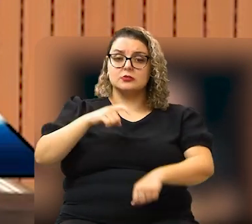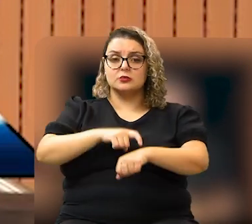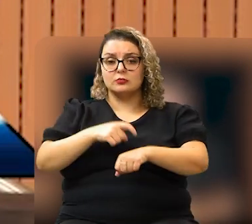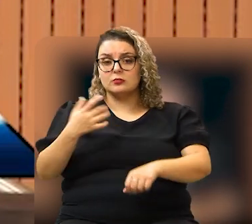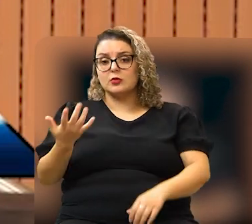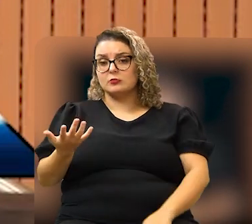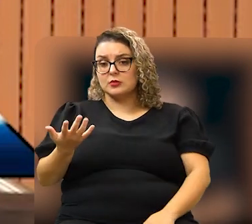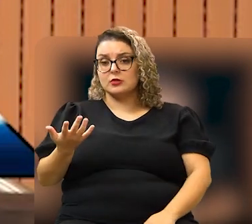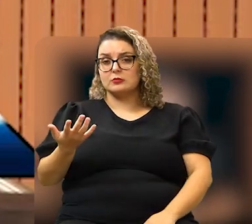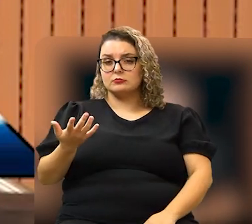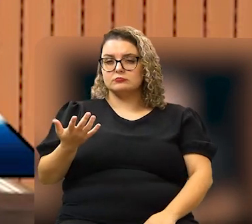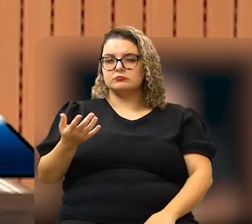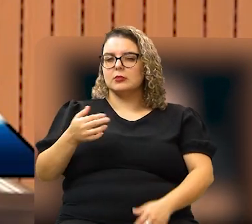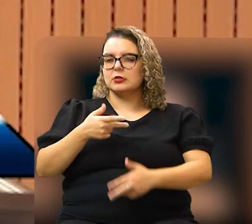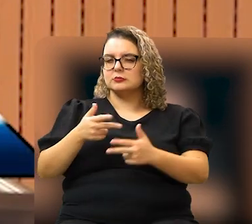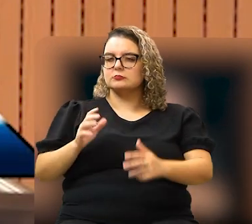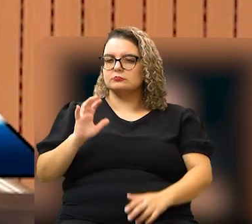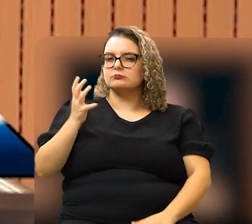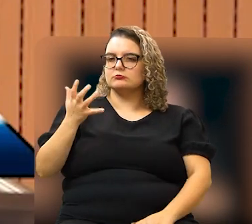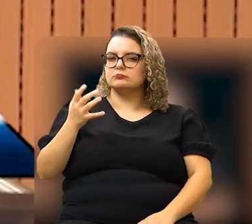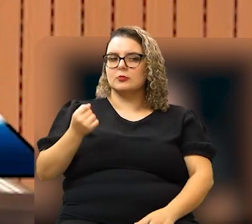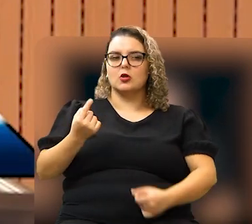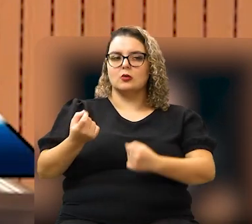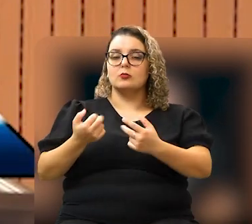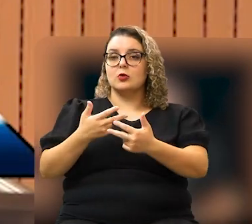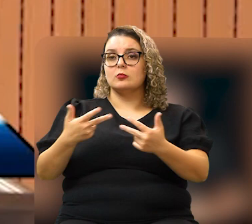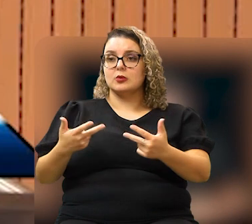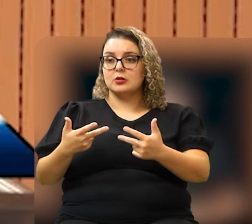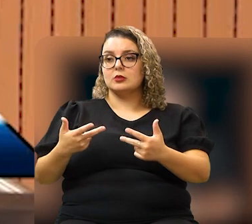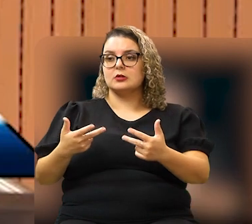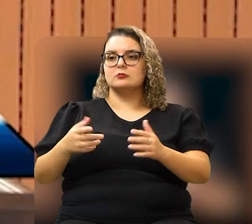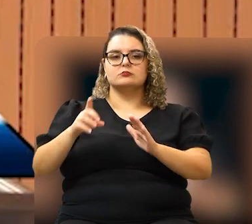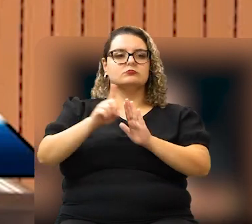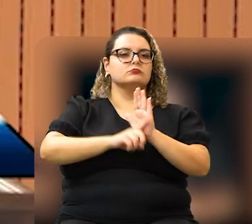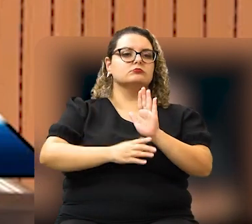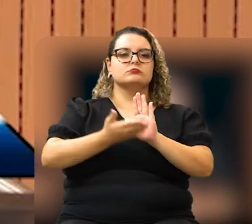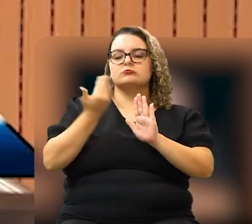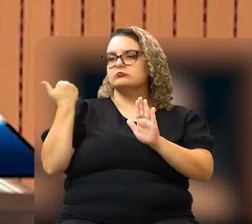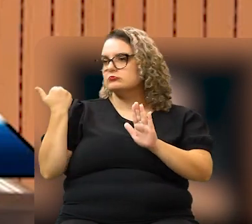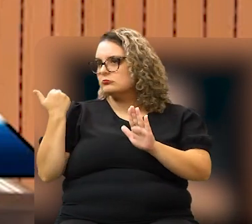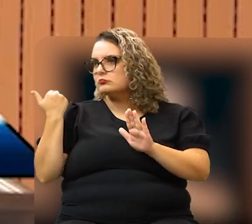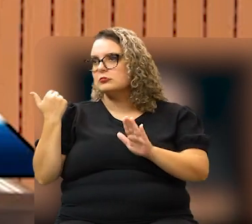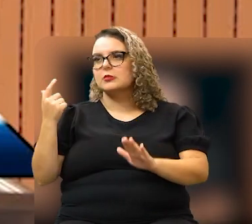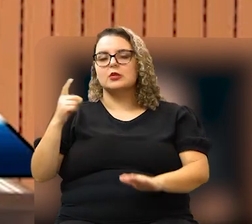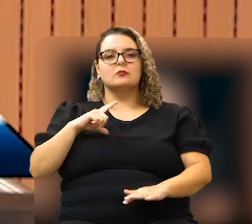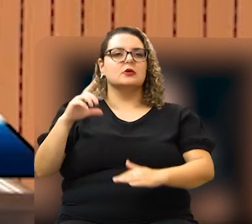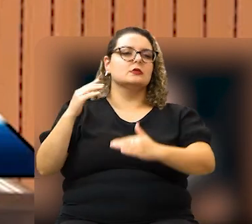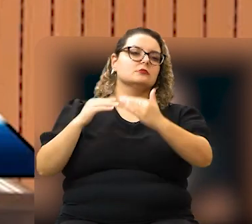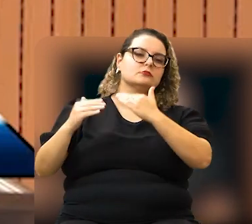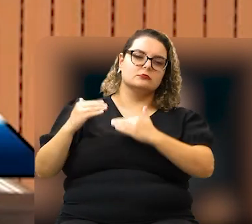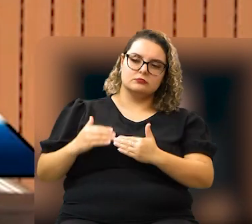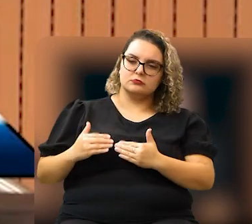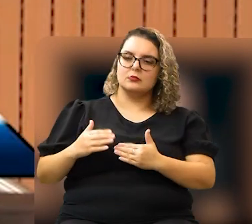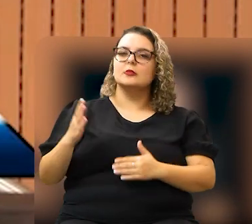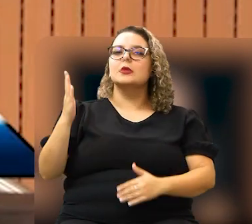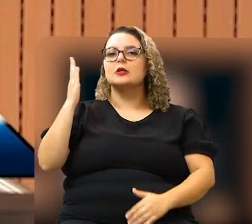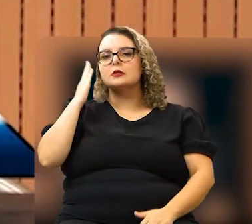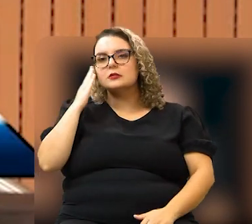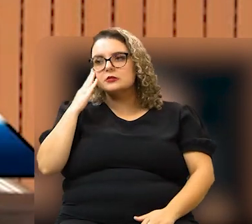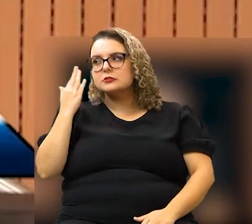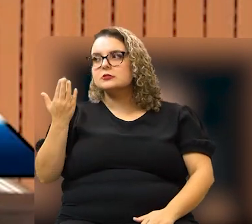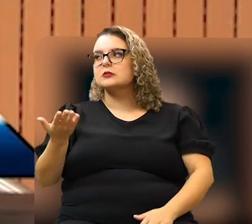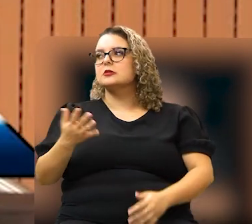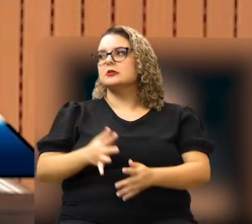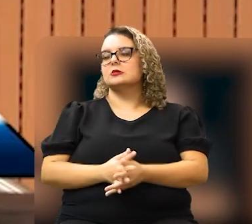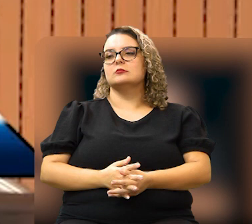retirar direito, que vai ter retrocesso, sabe que o meu posicionamento as pessoas já sabem.